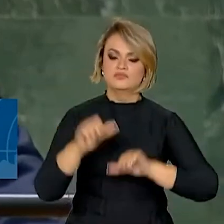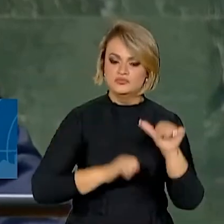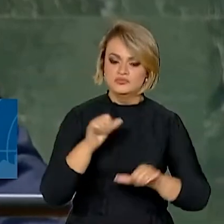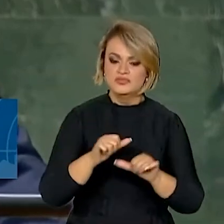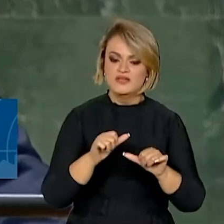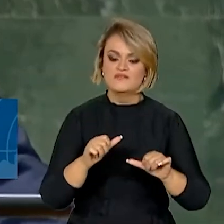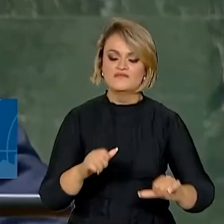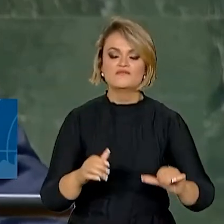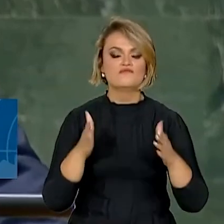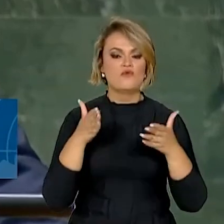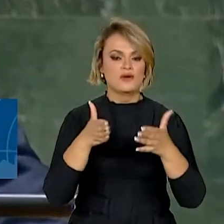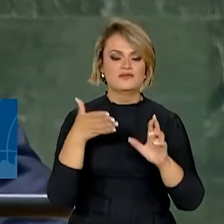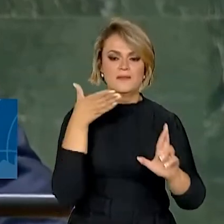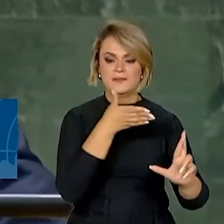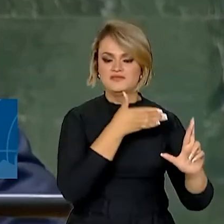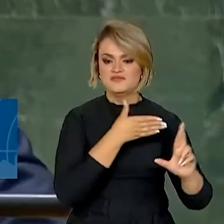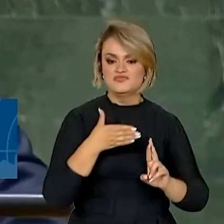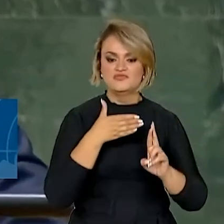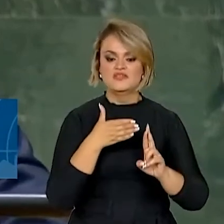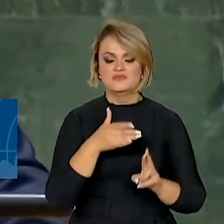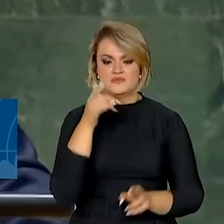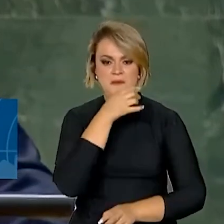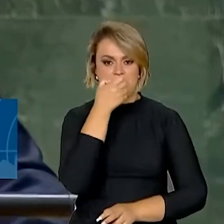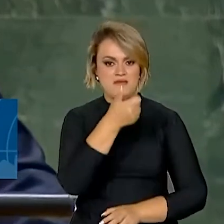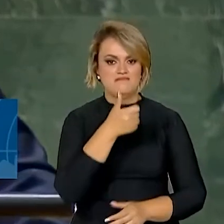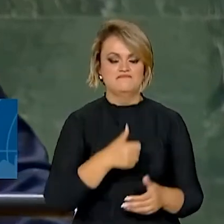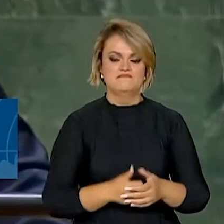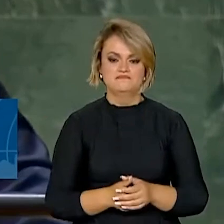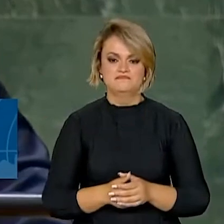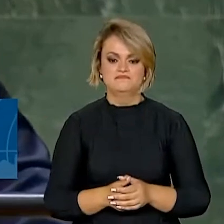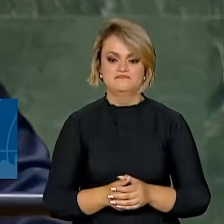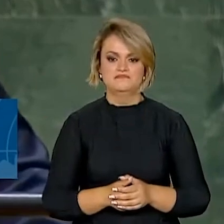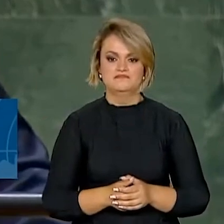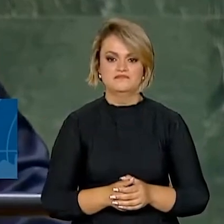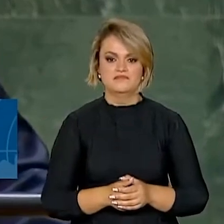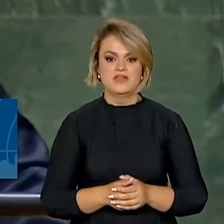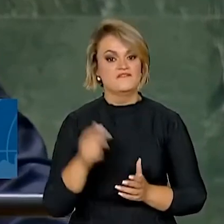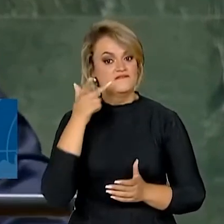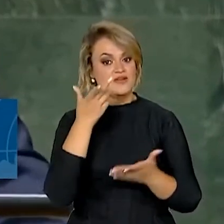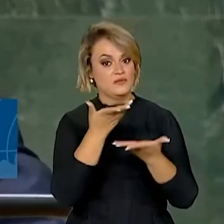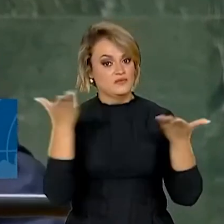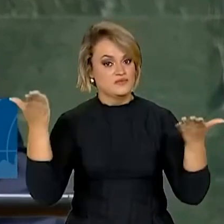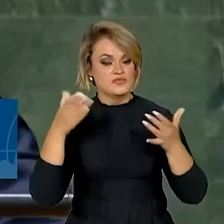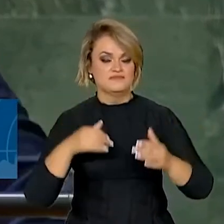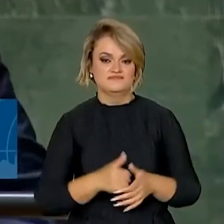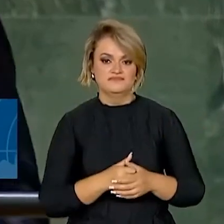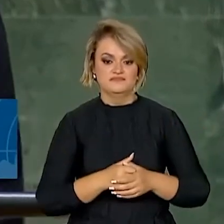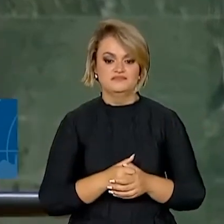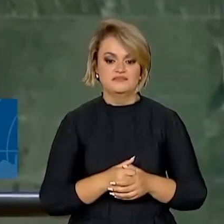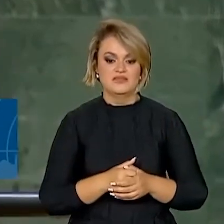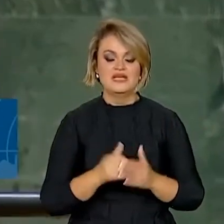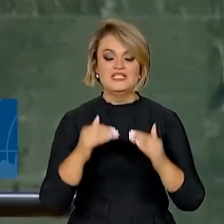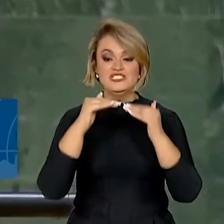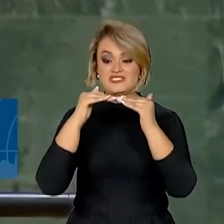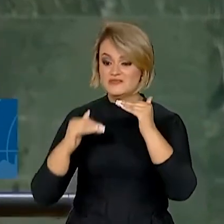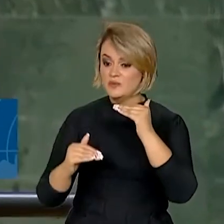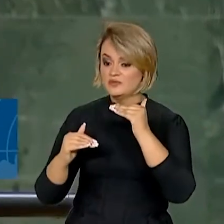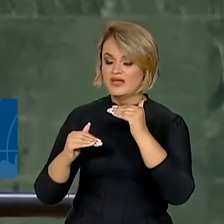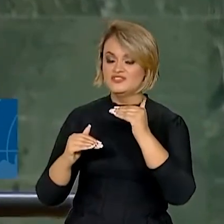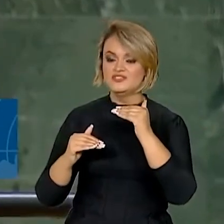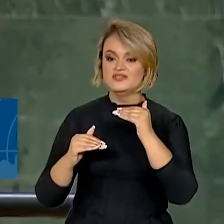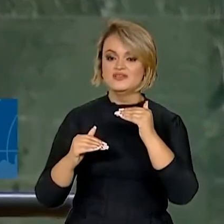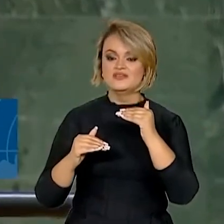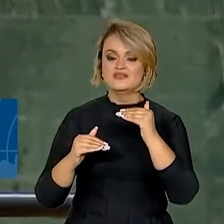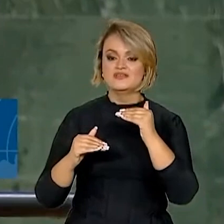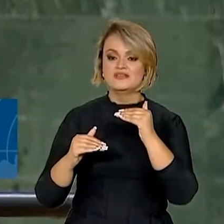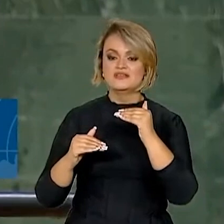conferindo-lhe maior representatividade e eficácia. Senhoras e senhores, a desigualdade